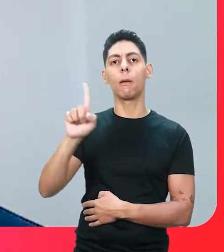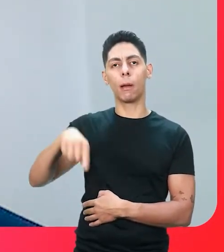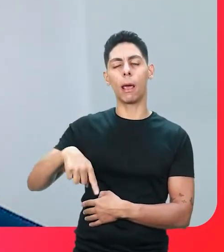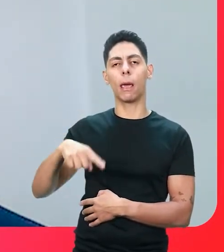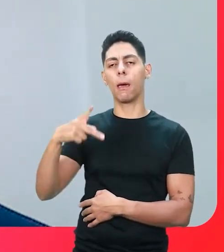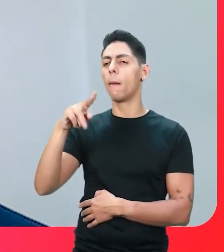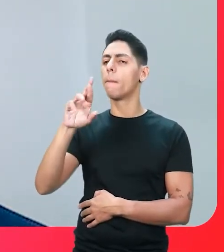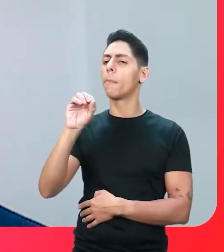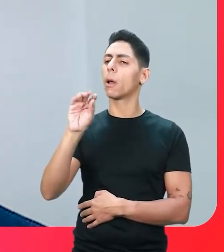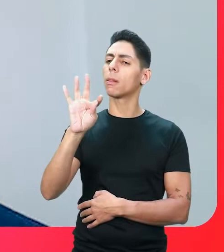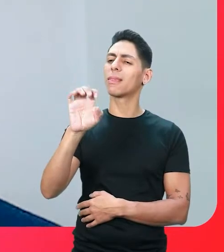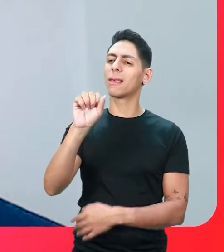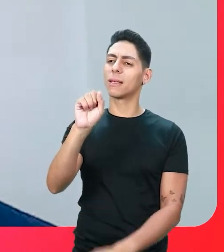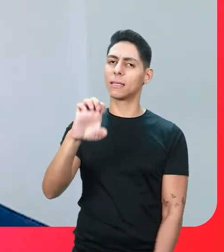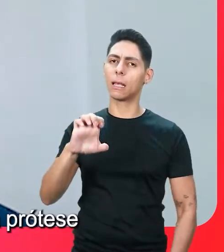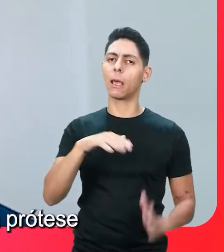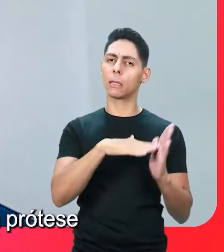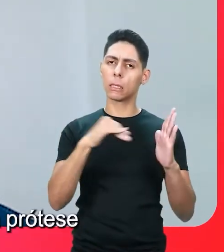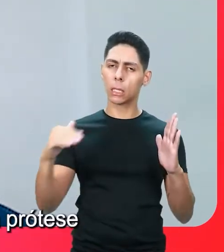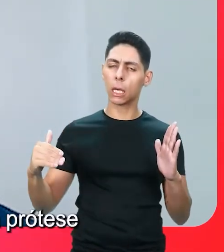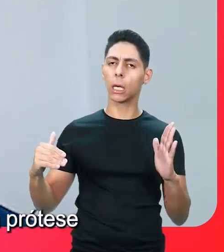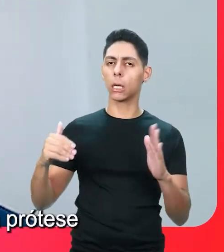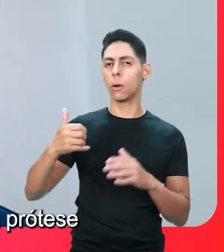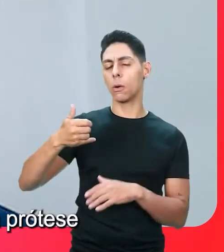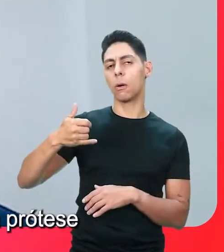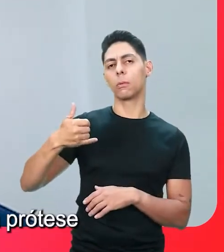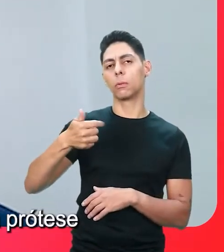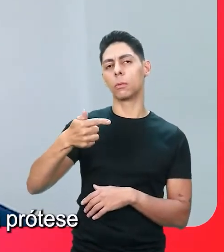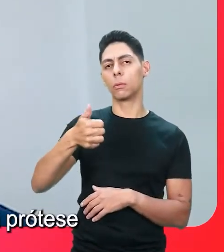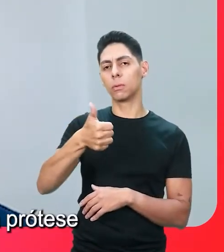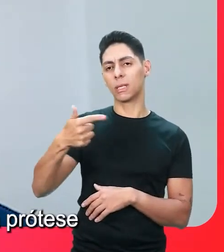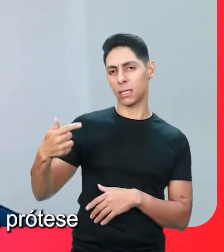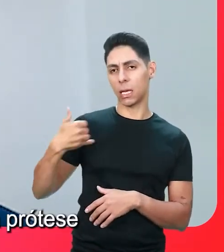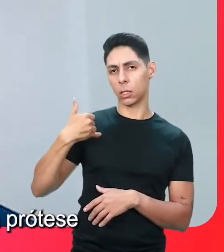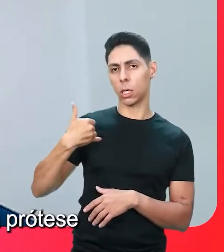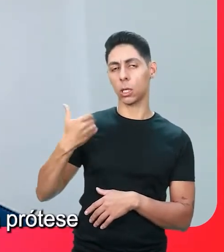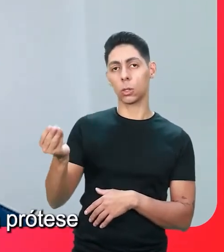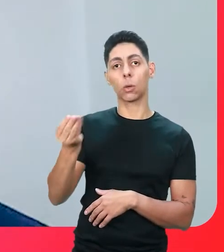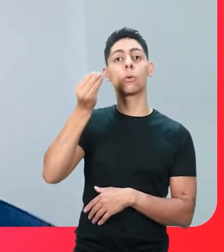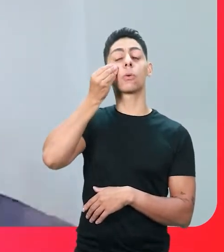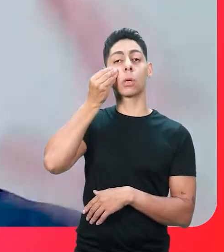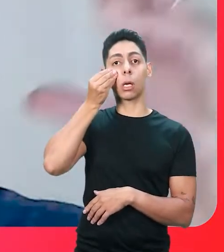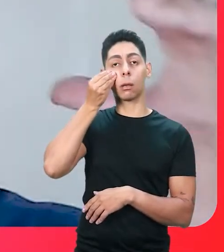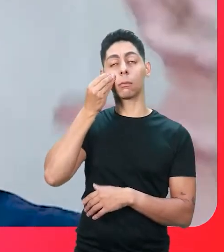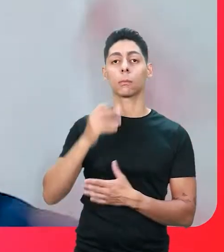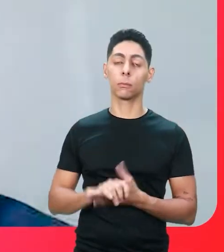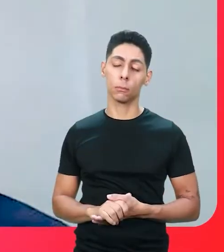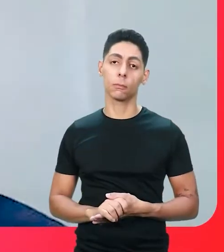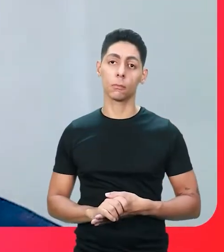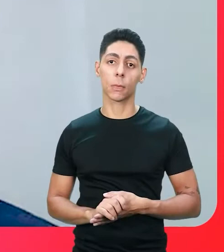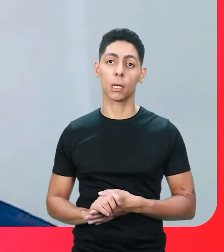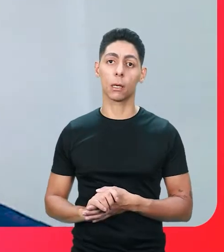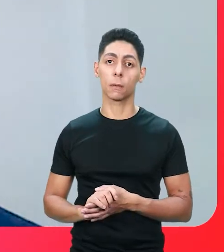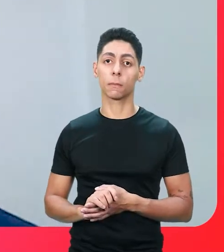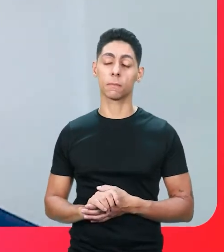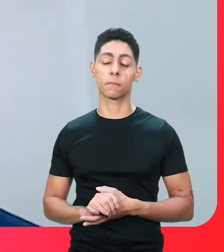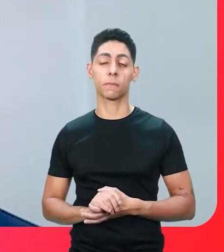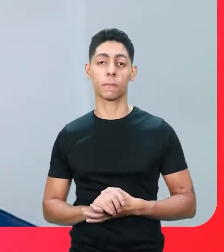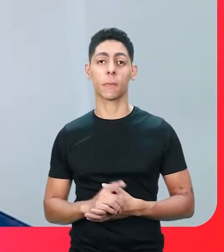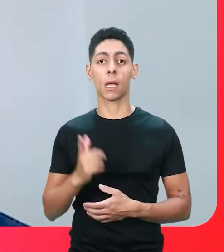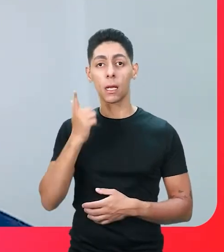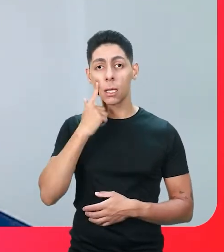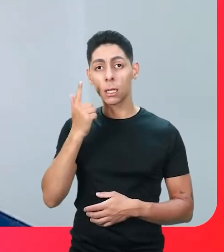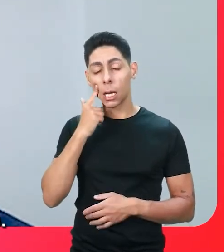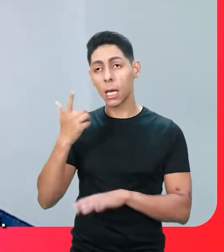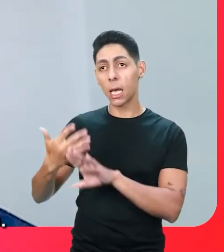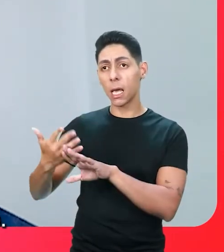que eu tenho desde os 7 anos. Quer dizer, 7 anos eu pus a prótese, aos 13 uma nova prótese, porque o crânio cresce. Essa aqui é que eu tenho desde os